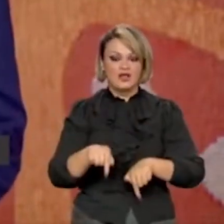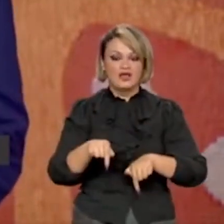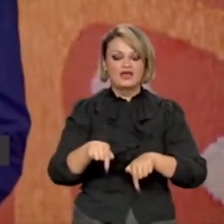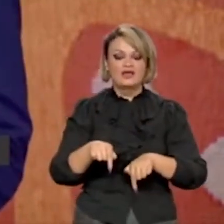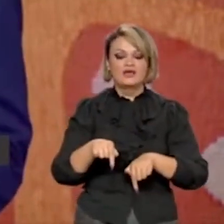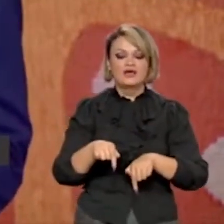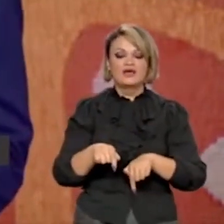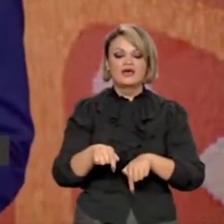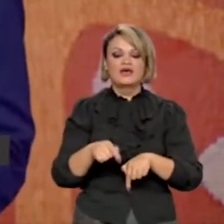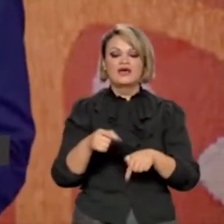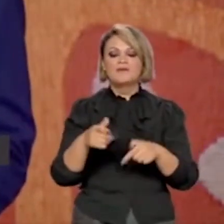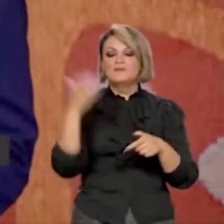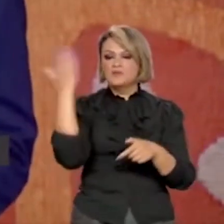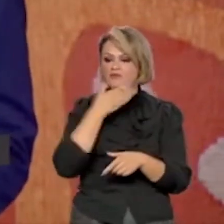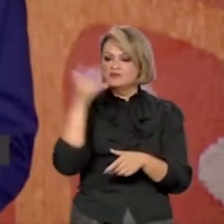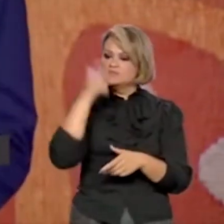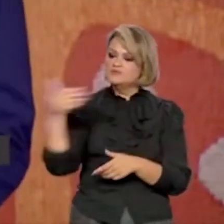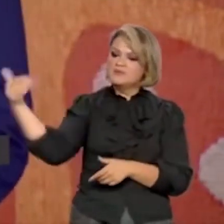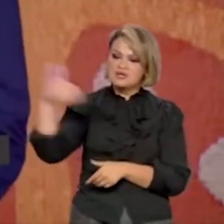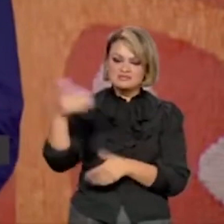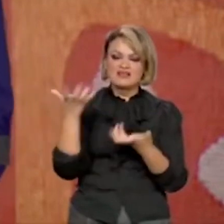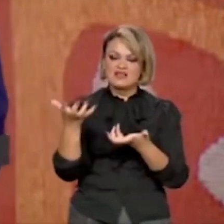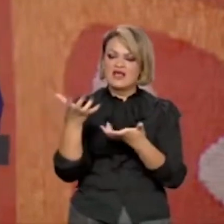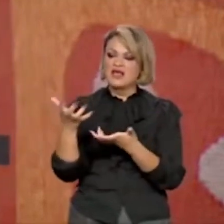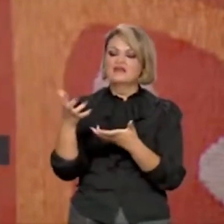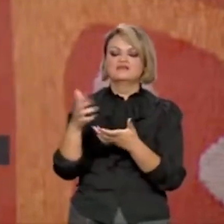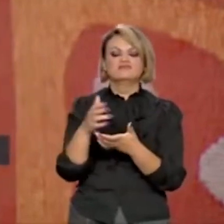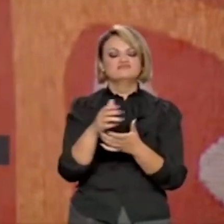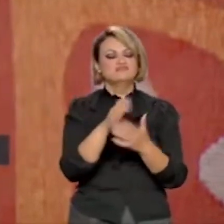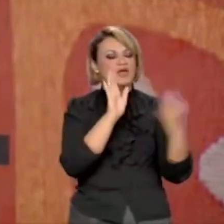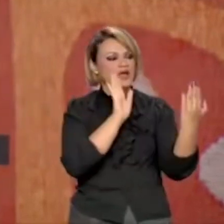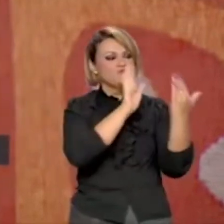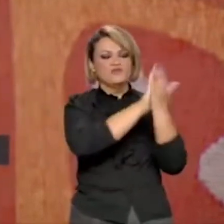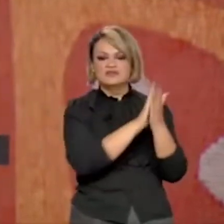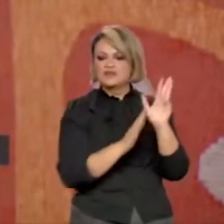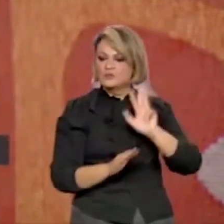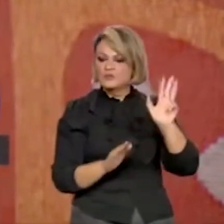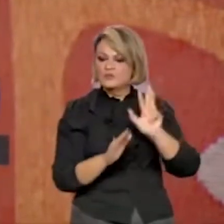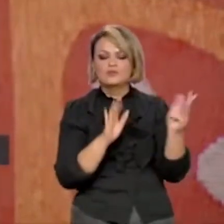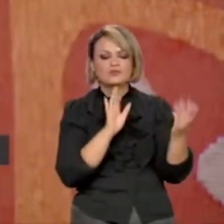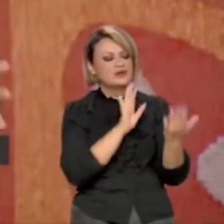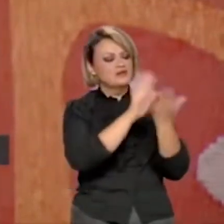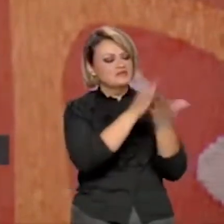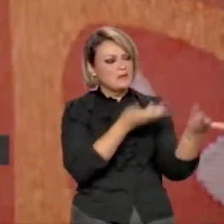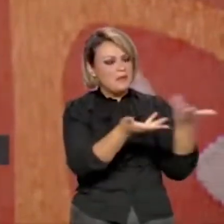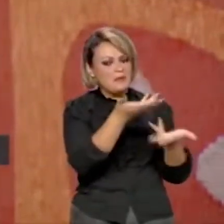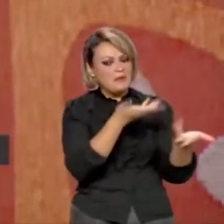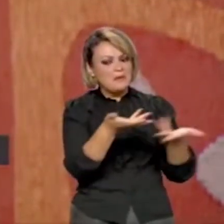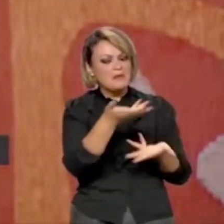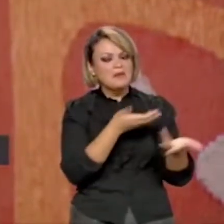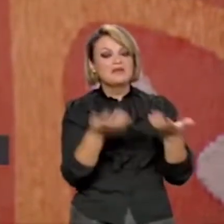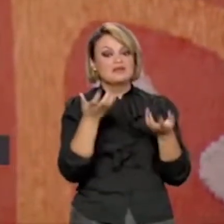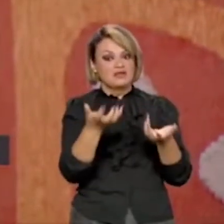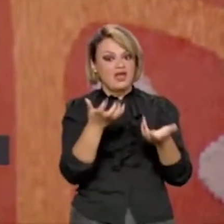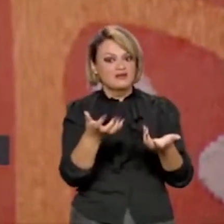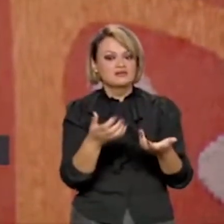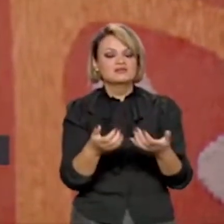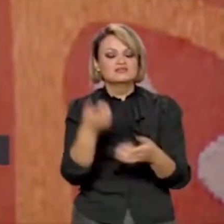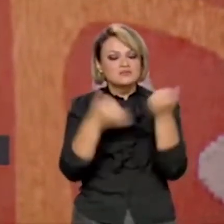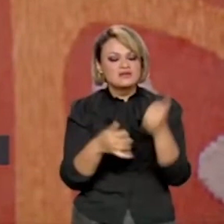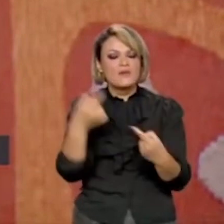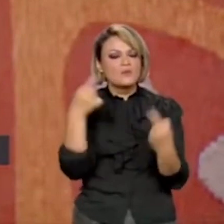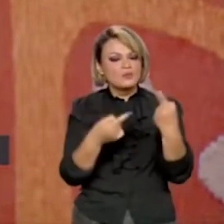além de querer participar e aconselhar o presente da República o conjunto do governo interagir com o governo sobre